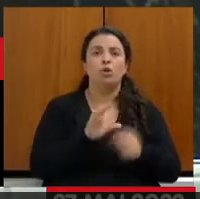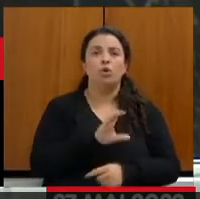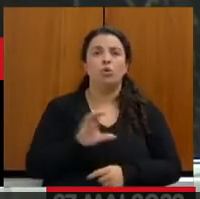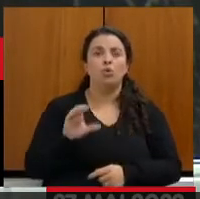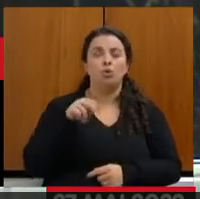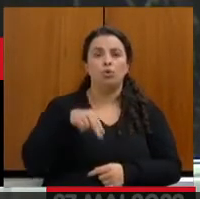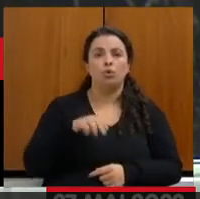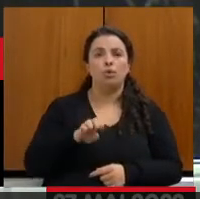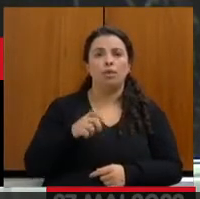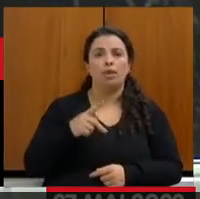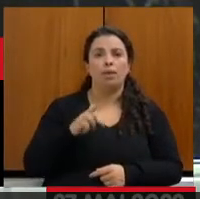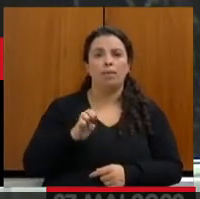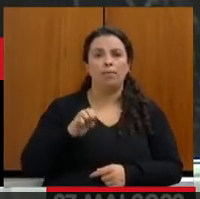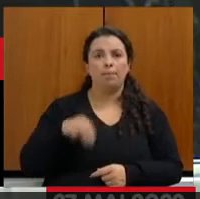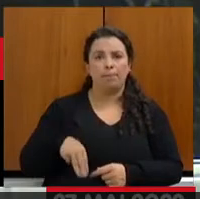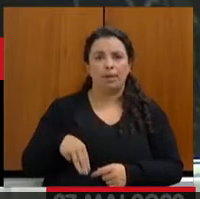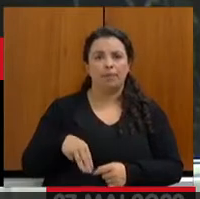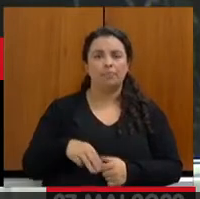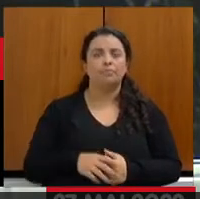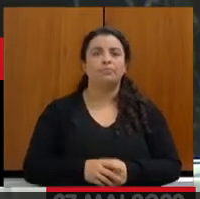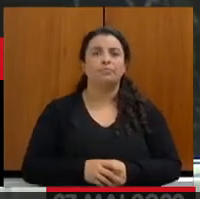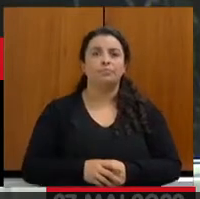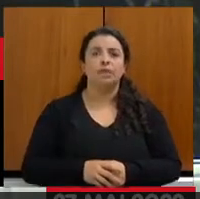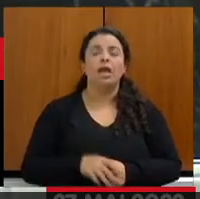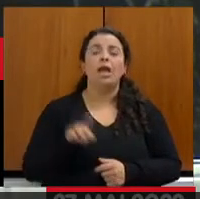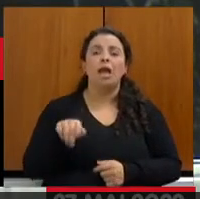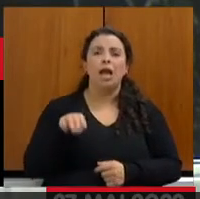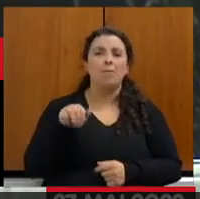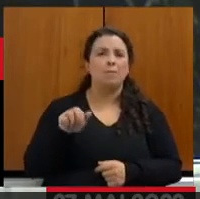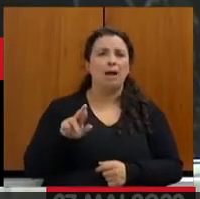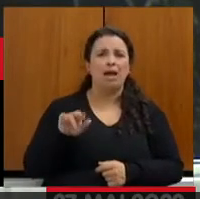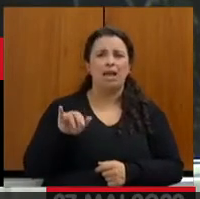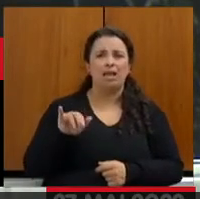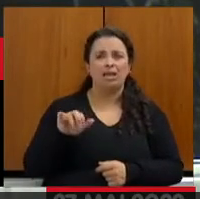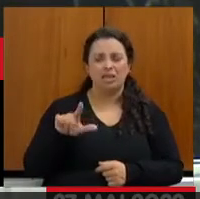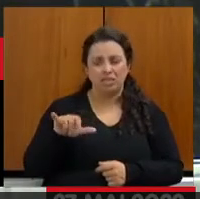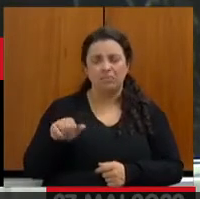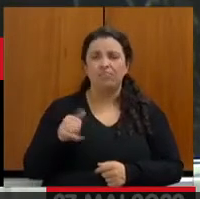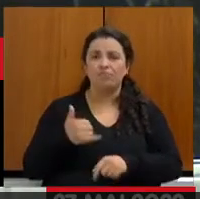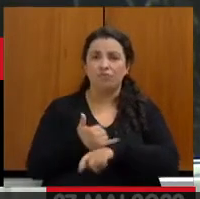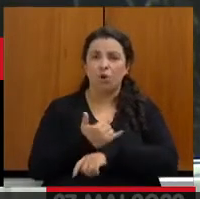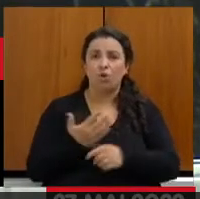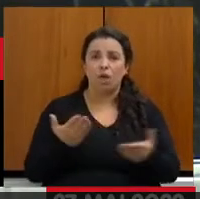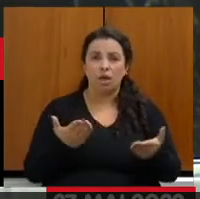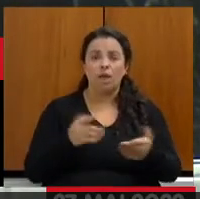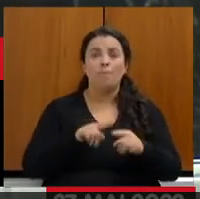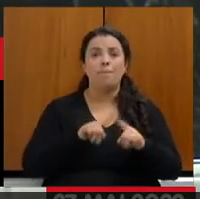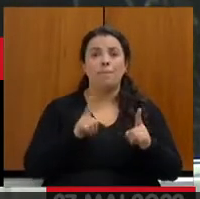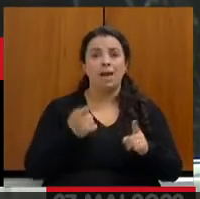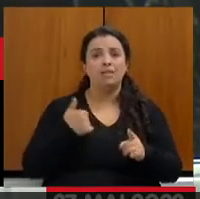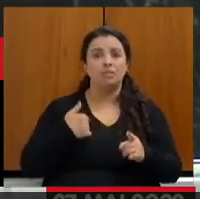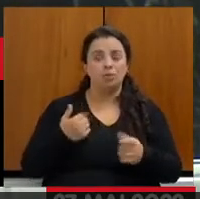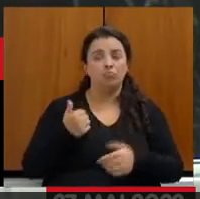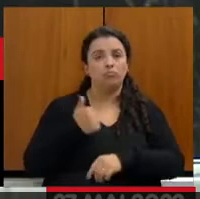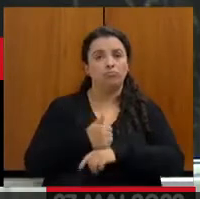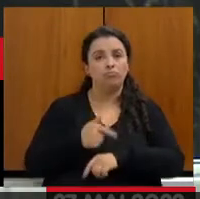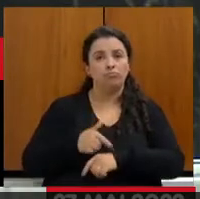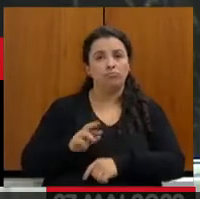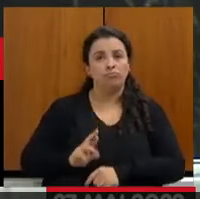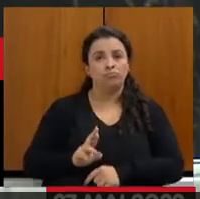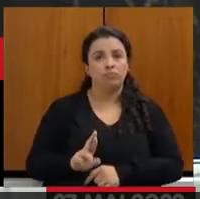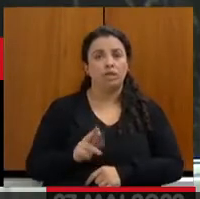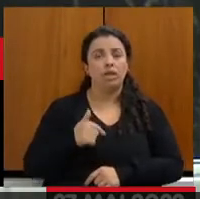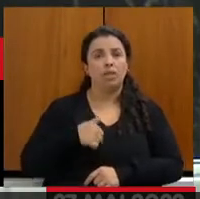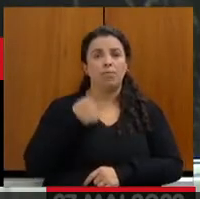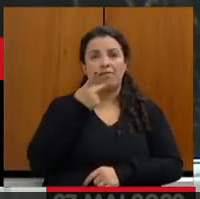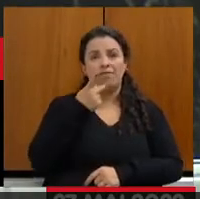núcleo de pesquisas e estudos sobre a mulher Amarilys não pode estar aqui hoje mas a minha na minha breve fala